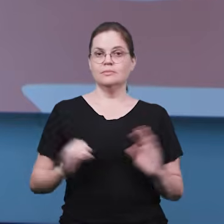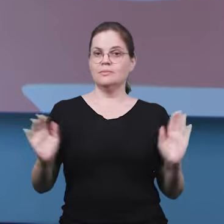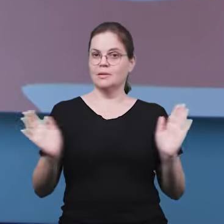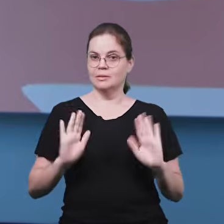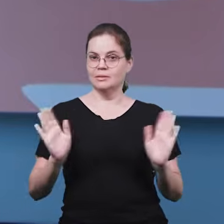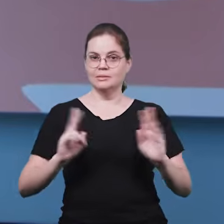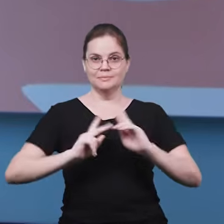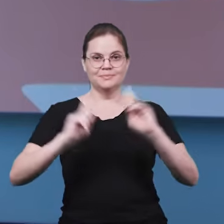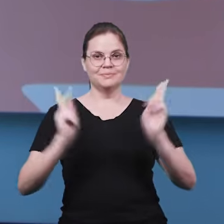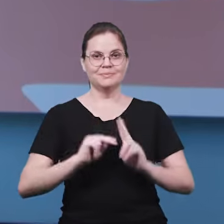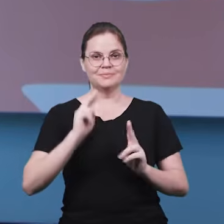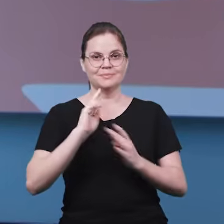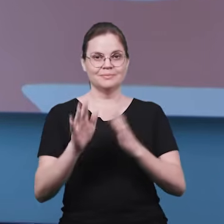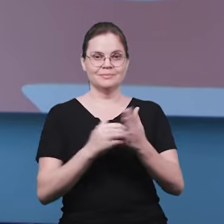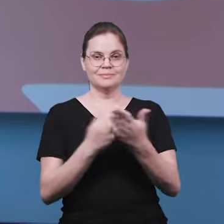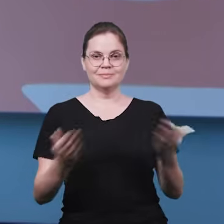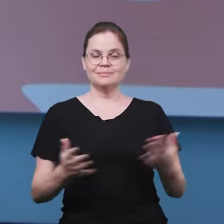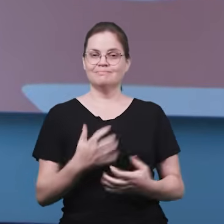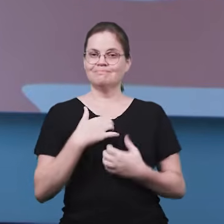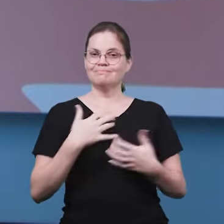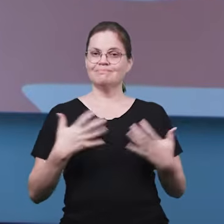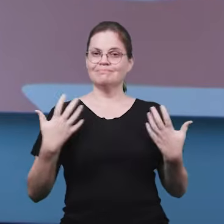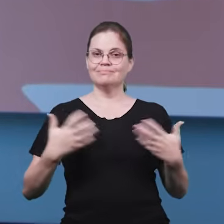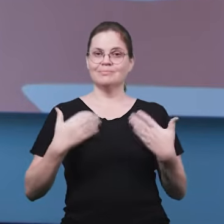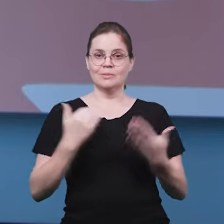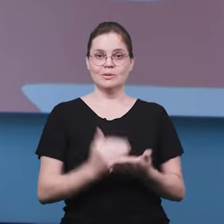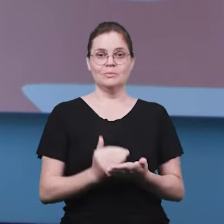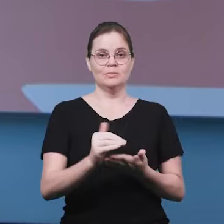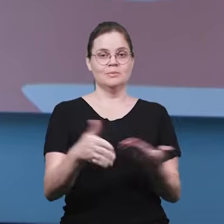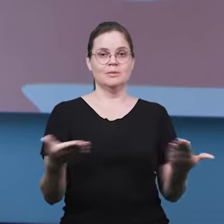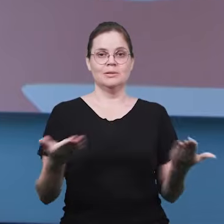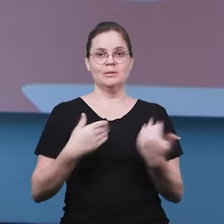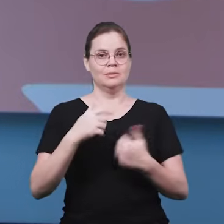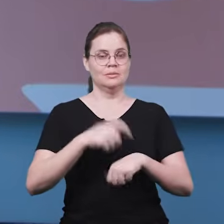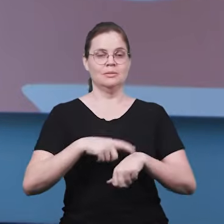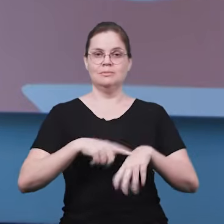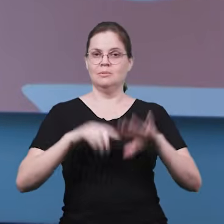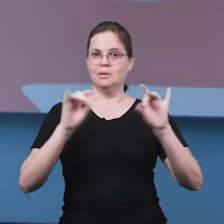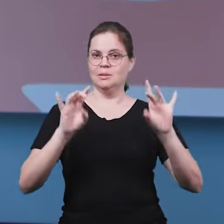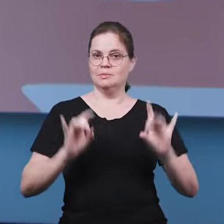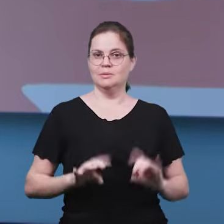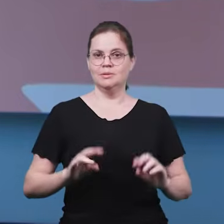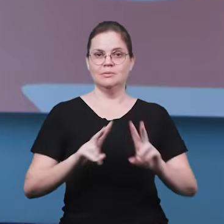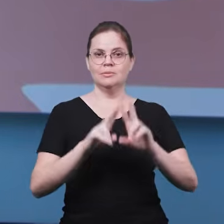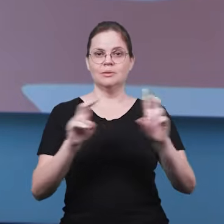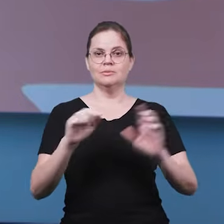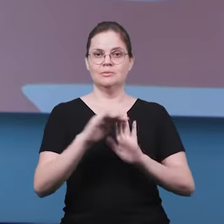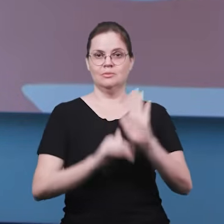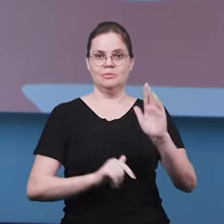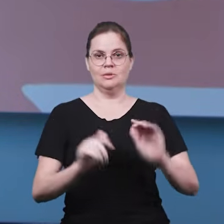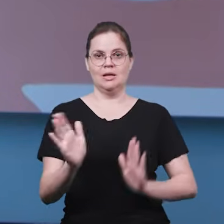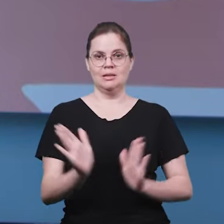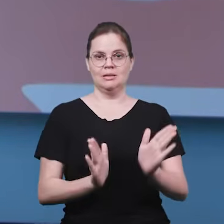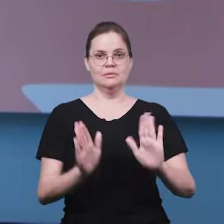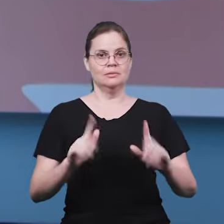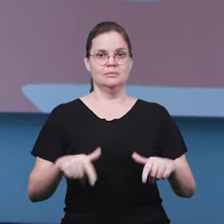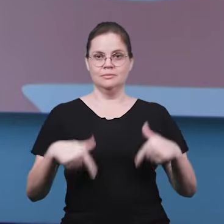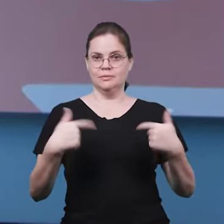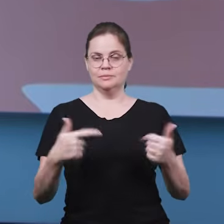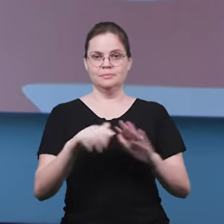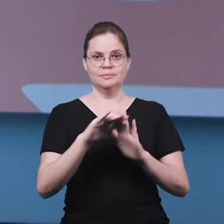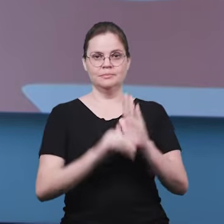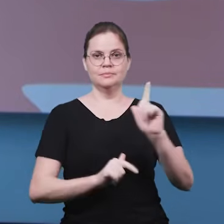paz do Senhor, é com muita alegria que damos início ao nosso momento especial, Acessibilidade em Ação. Este